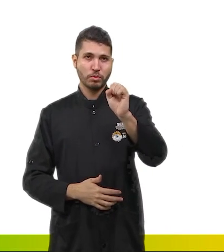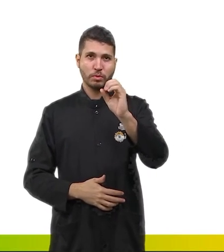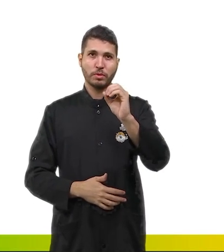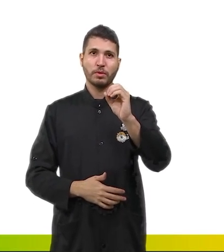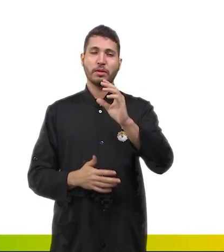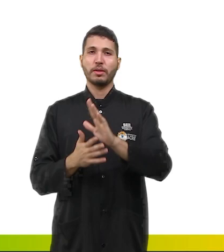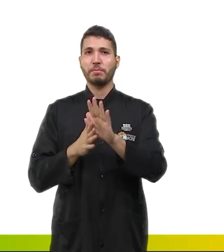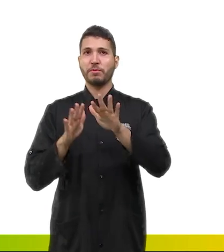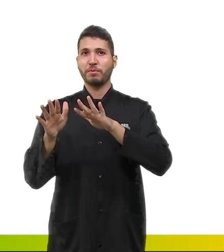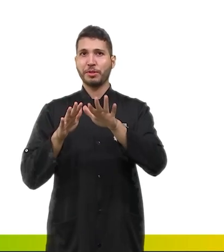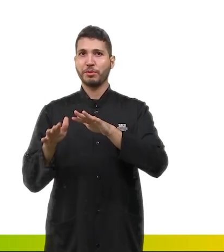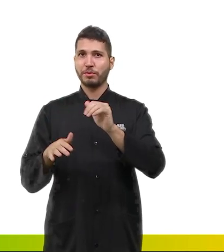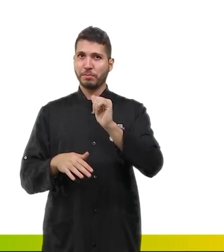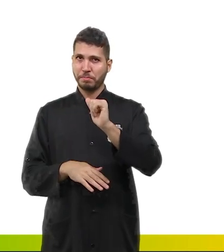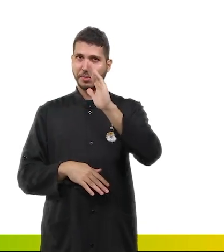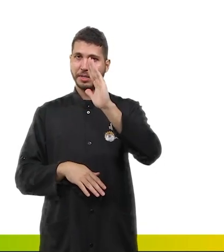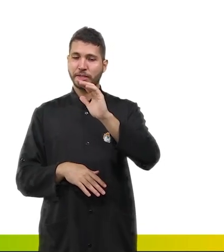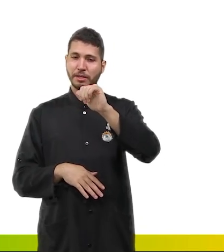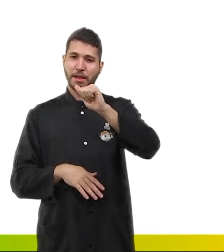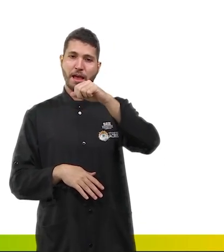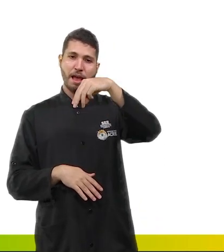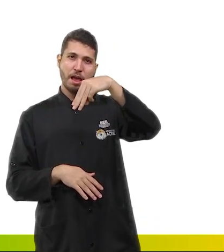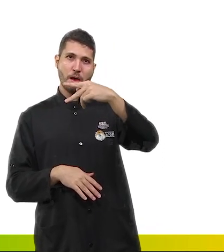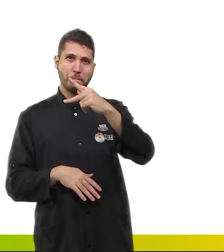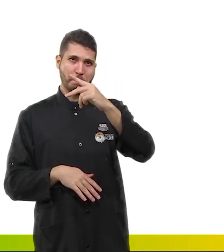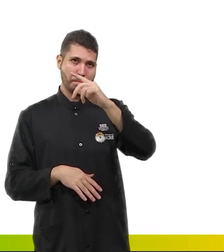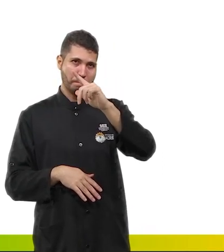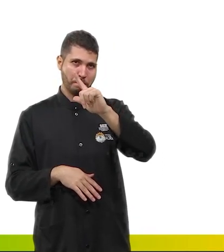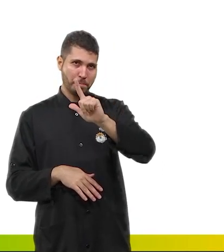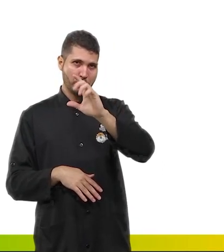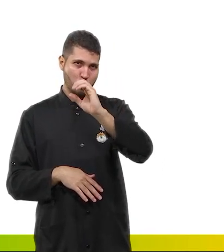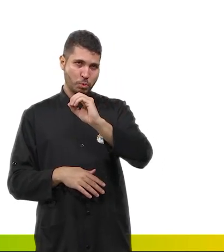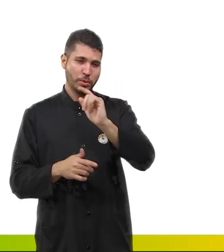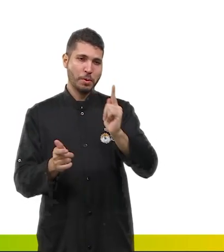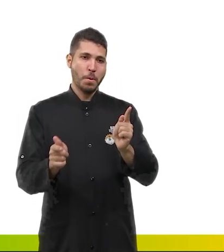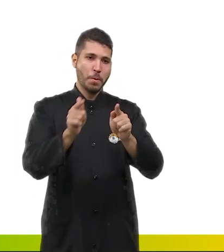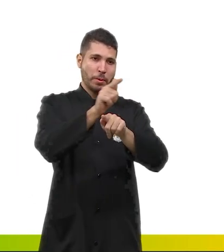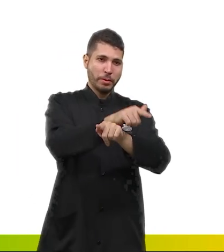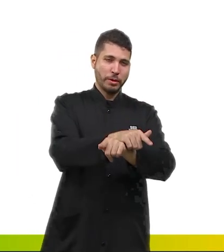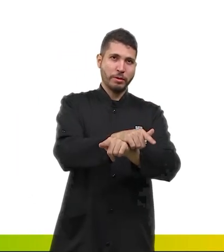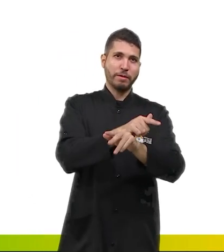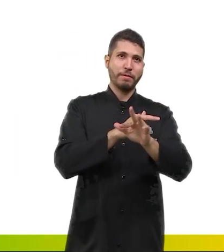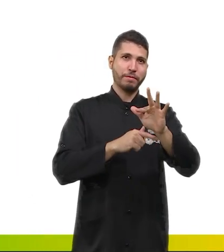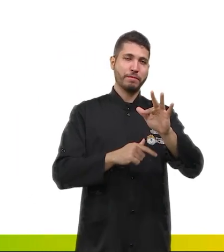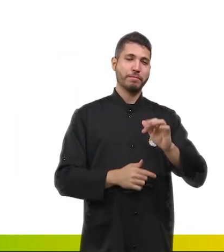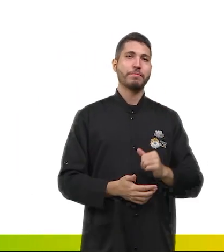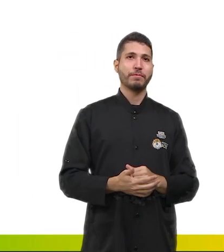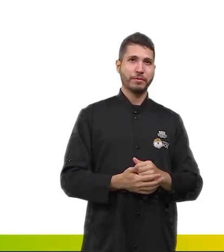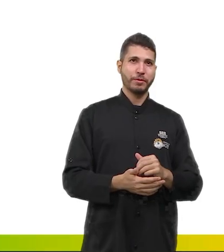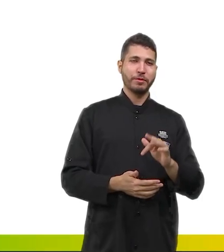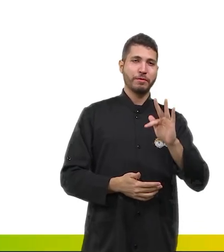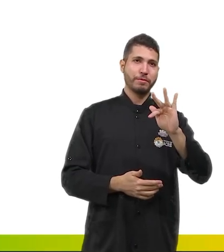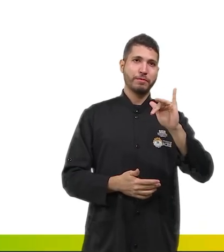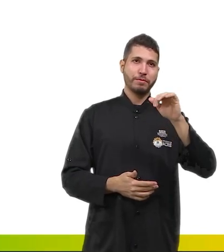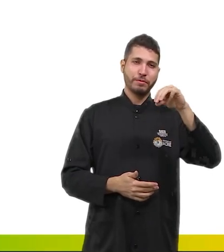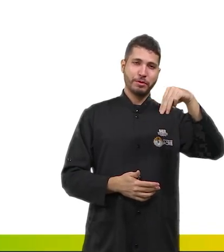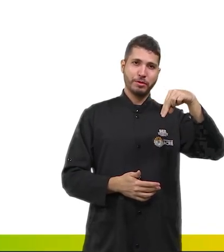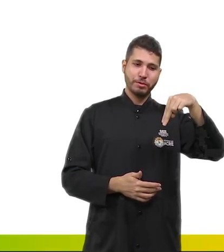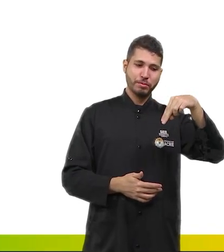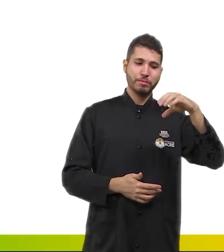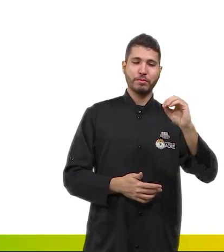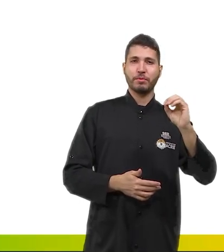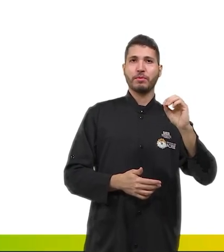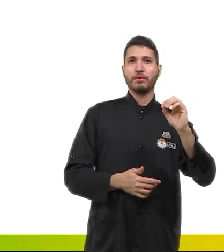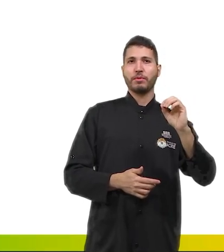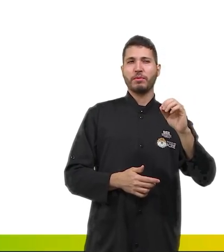de equilíbrio, que é a capacidade que o nosso corpo nos permite sustentar o corpo contra a gravidade. Pode ser estático,